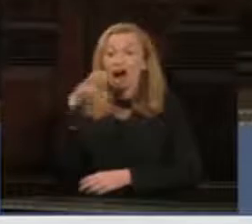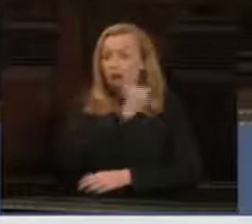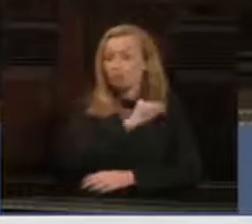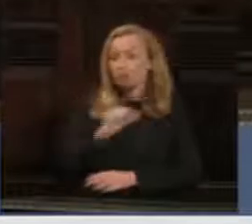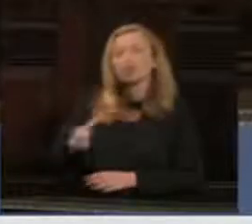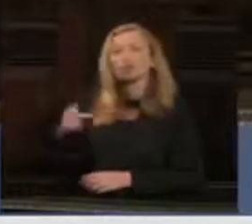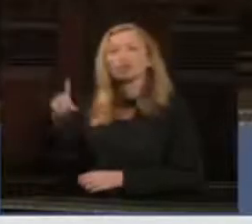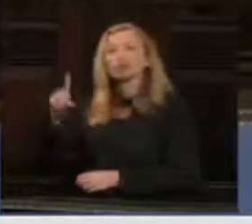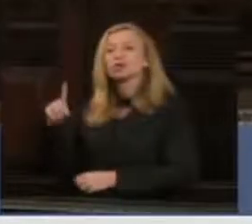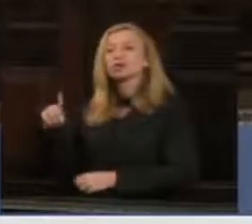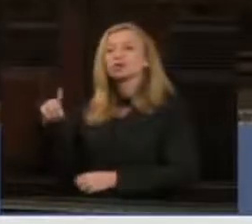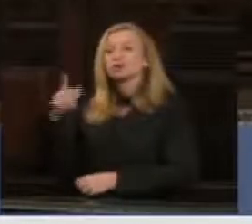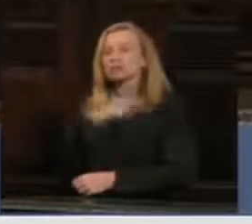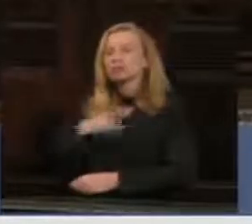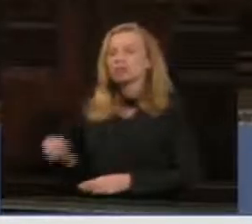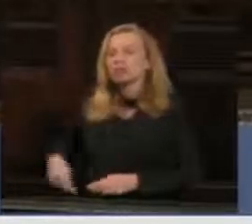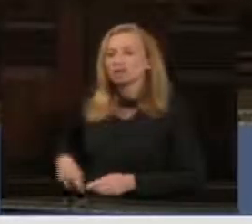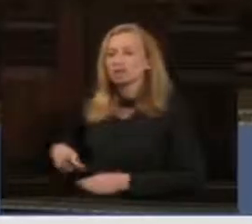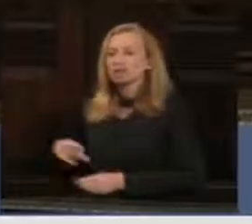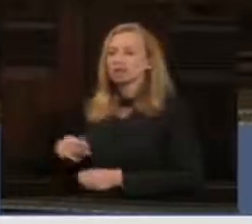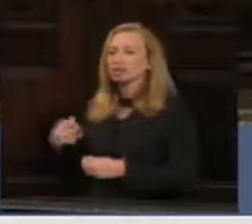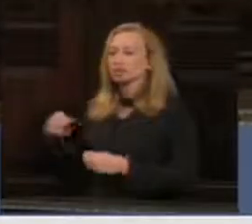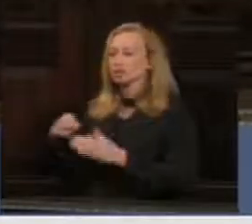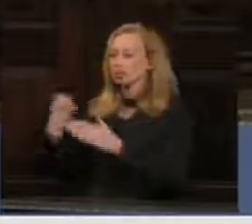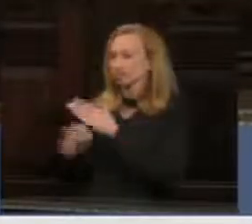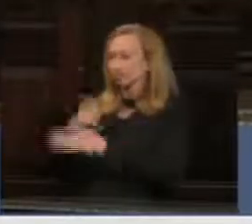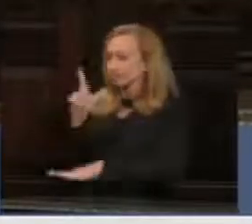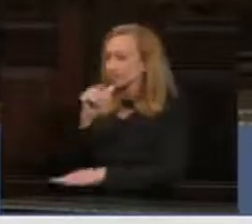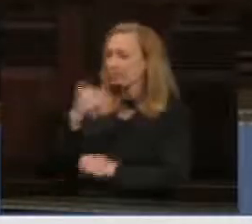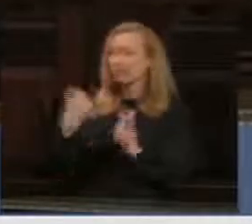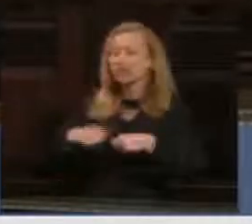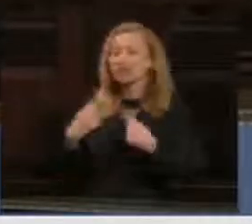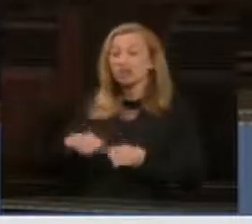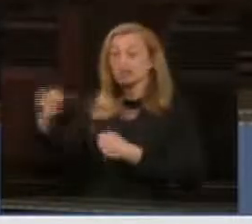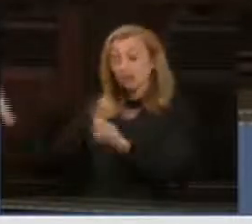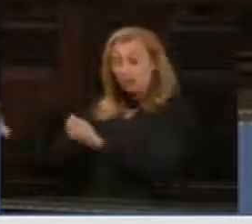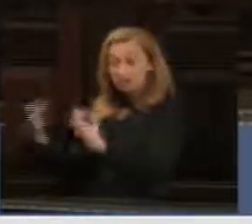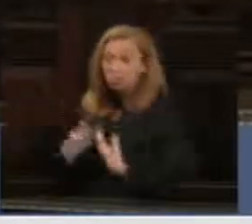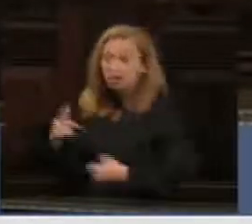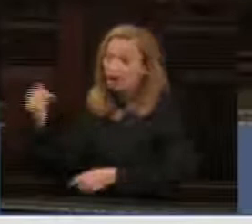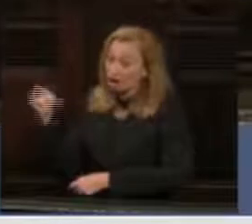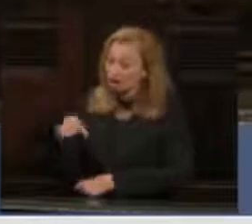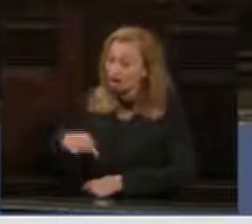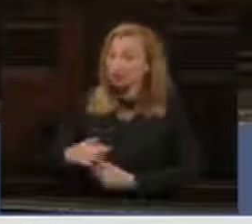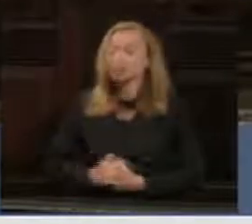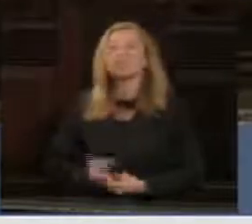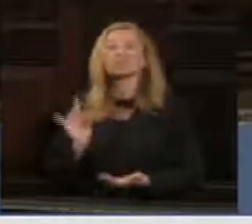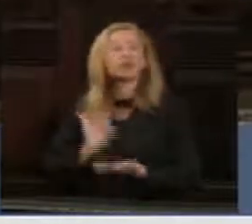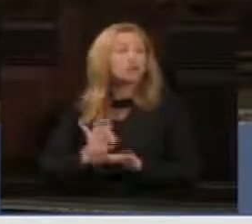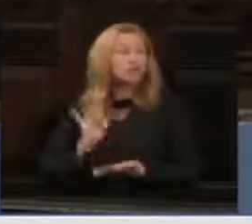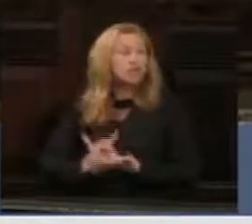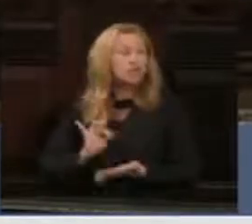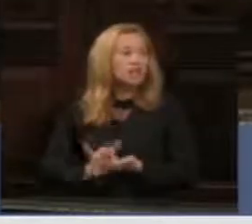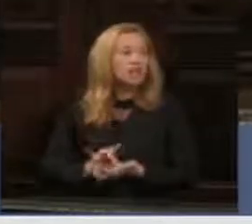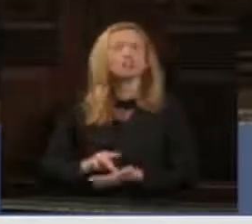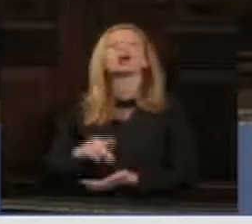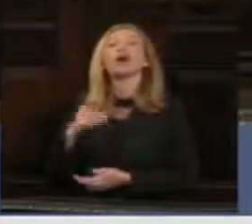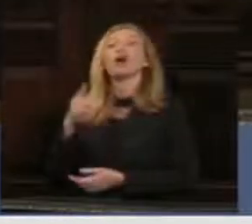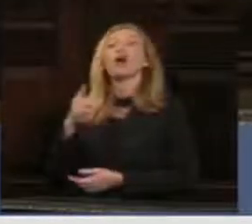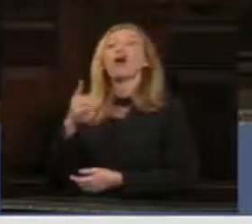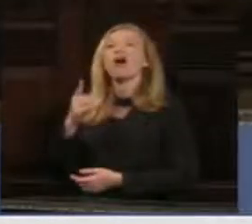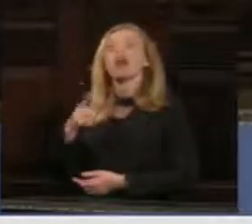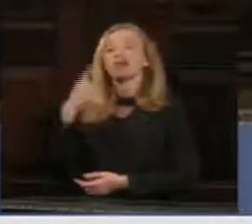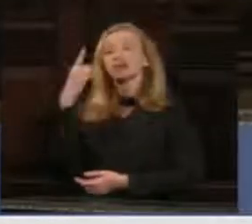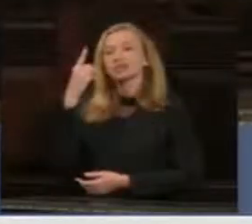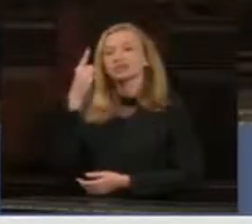SEDAI precisa vir a essa casa se explicar. A SEDAI, senhor presidente, deu um lucro ano passado maior